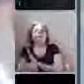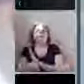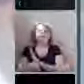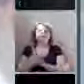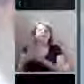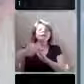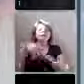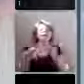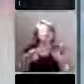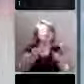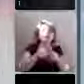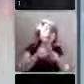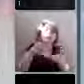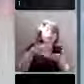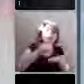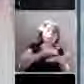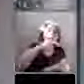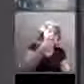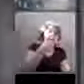aí na página 24,